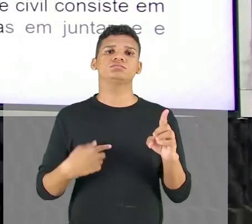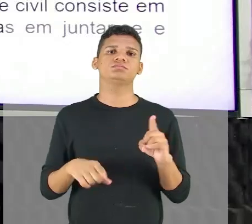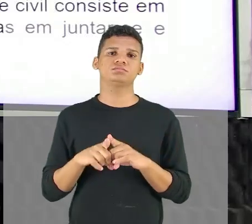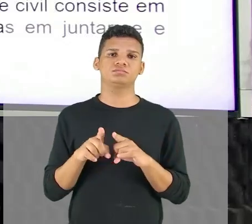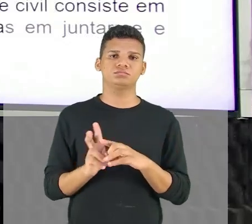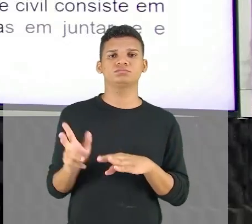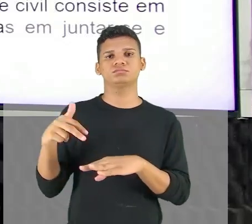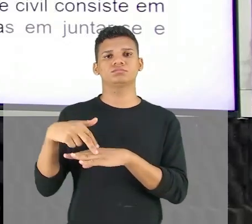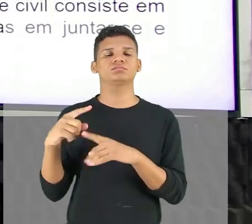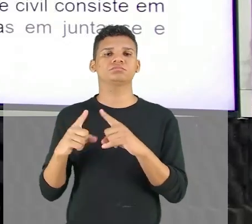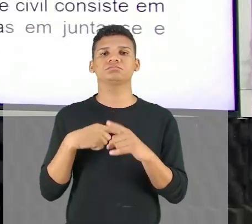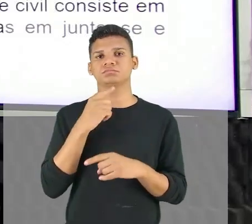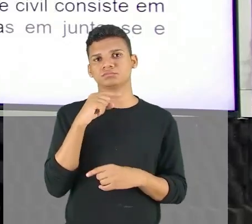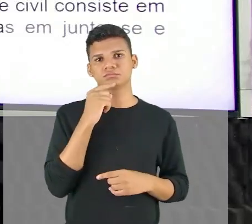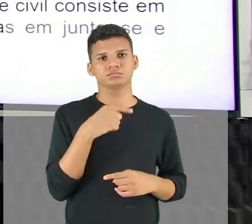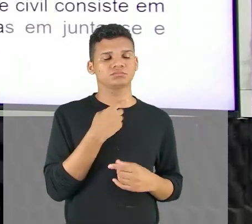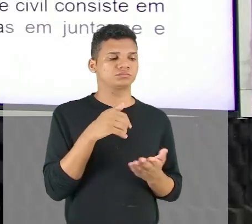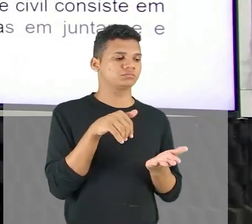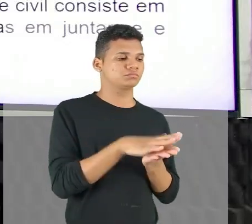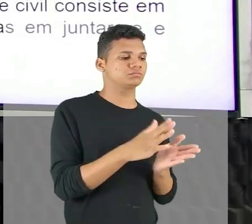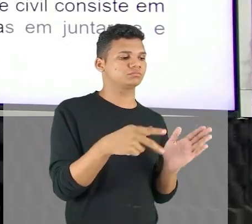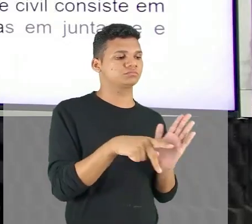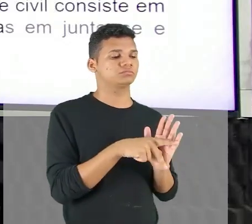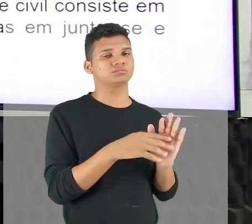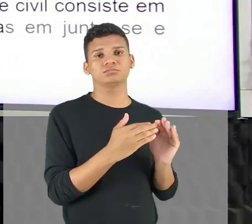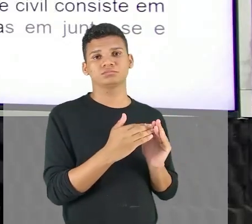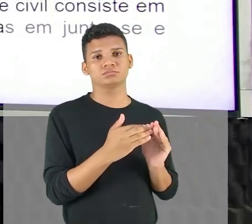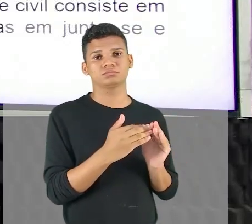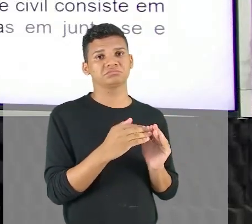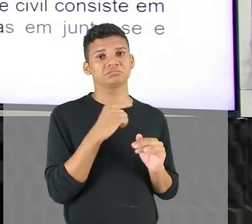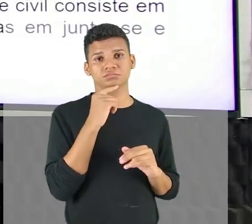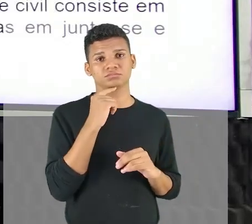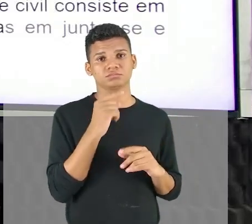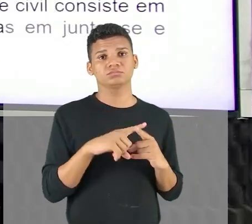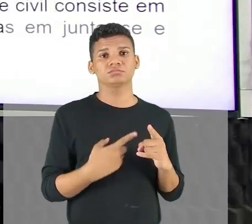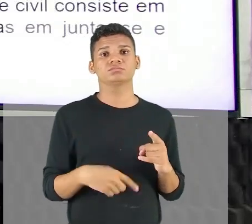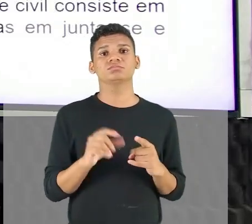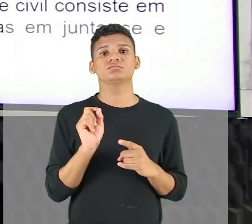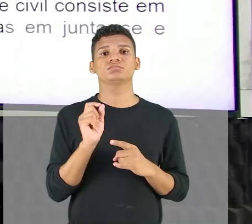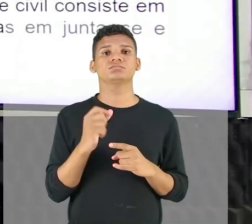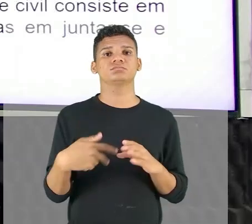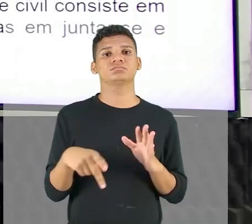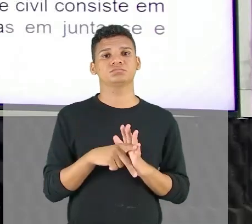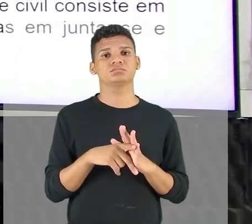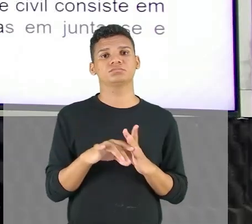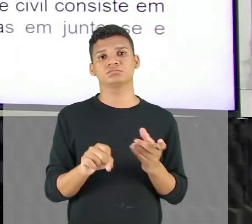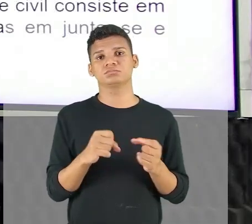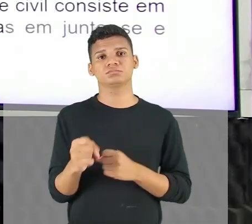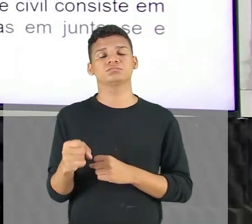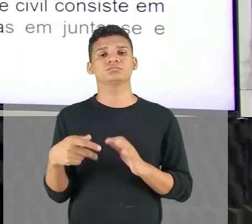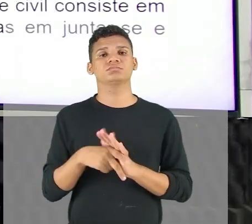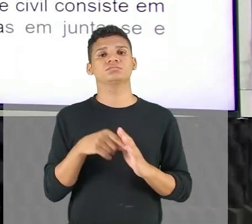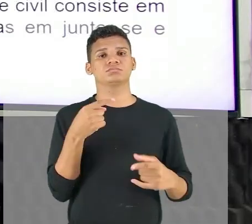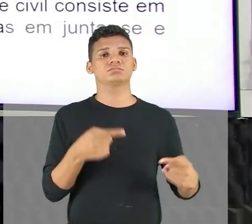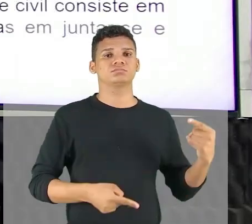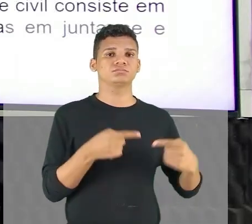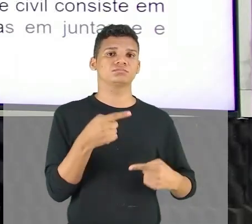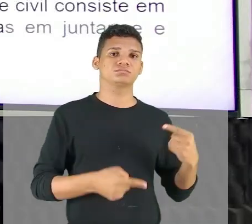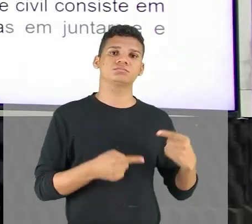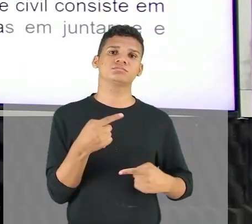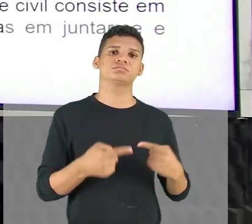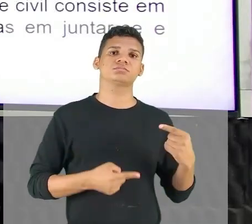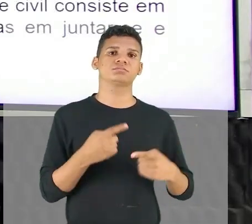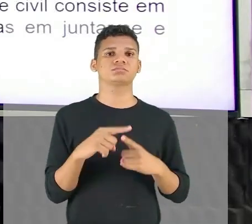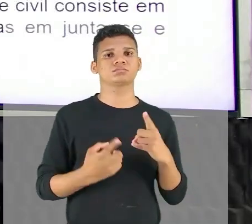independentes, ninguém pode ser expulso da sua propriedade, olha só, e submetendo ao poder político de outrem